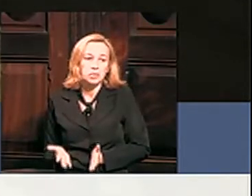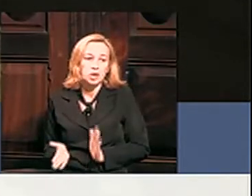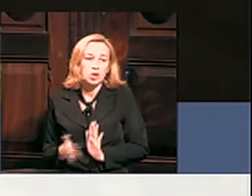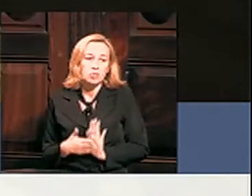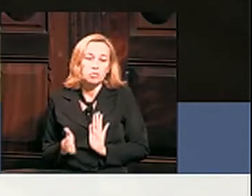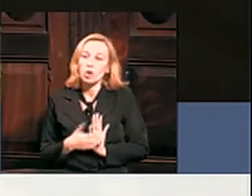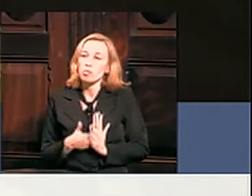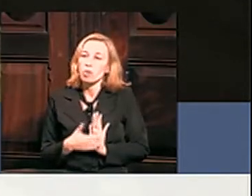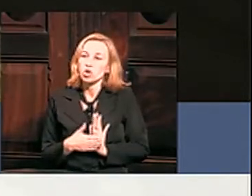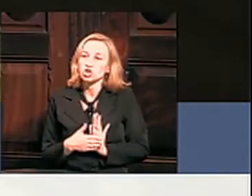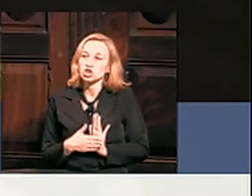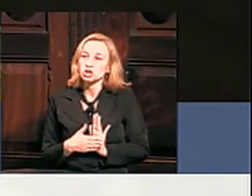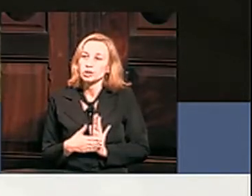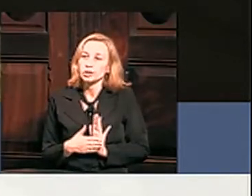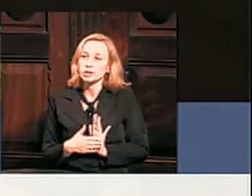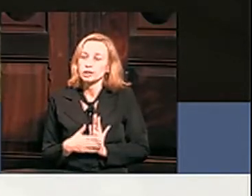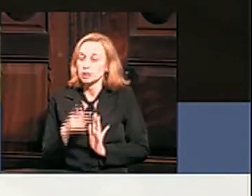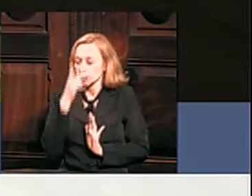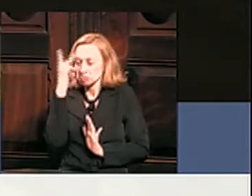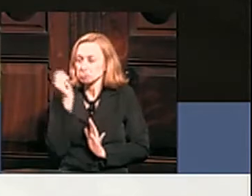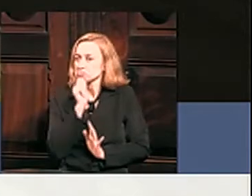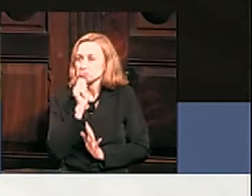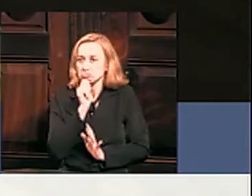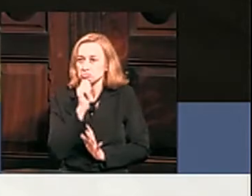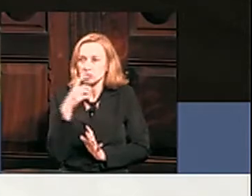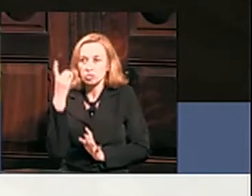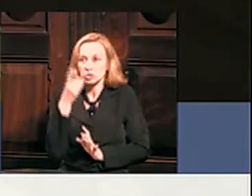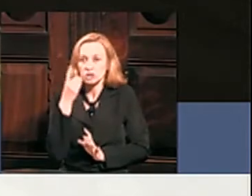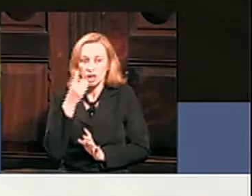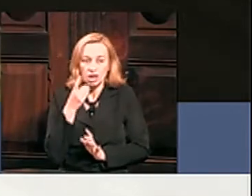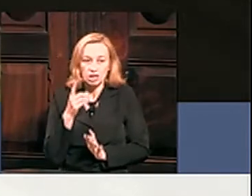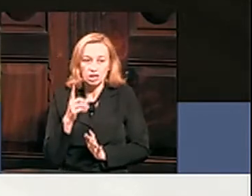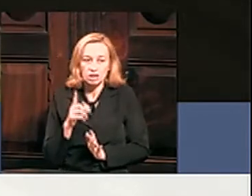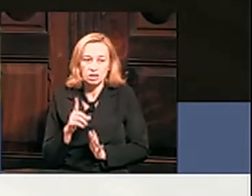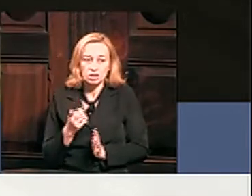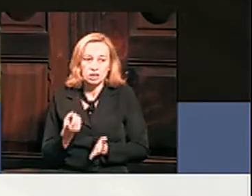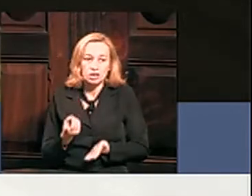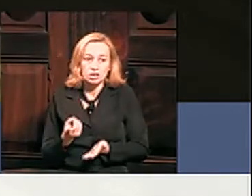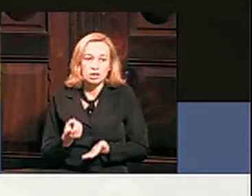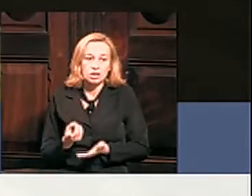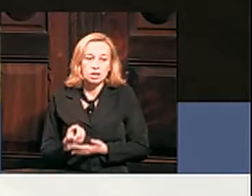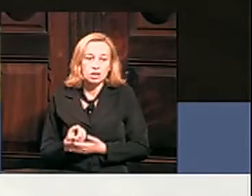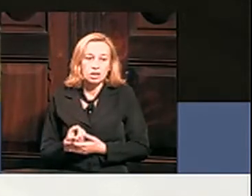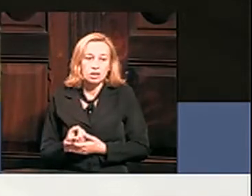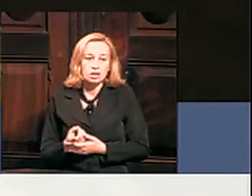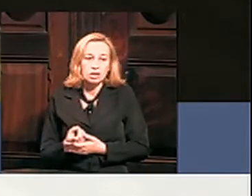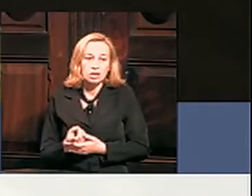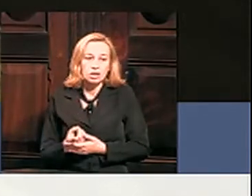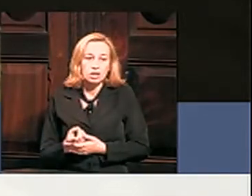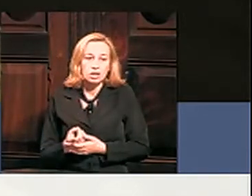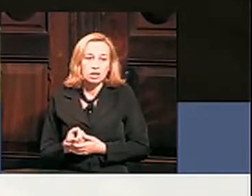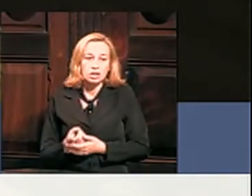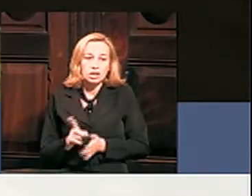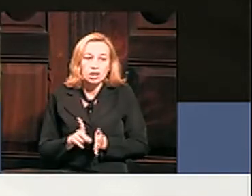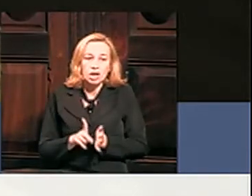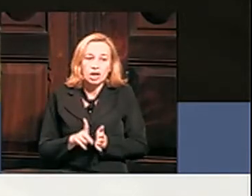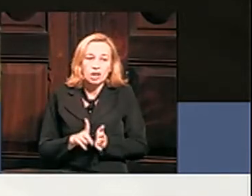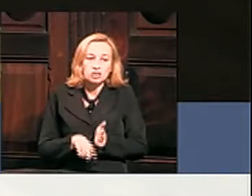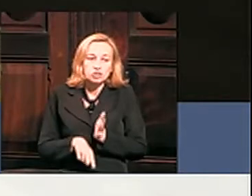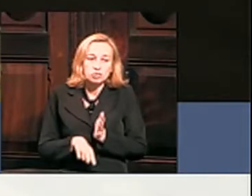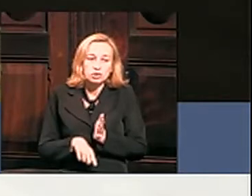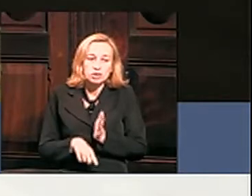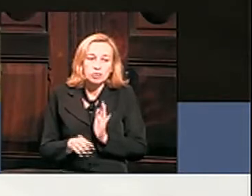proposta de nenhum deputado a não redução do ICMS. A redução de ICMS